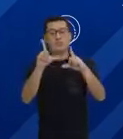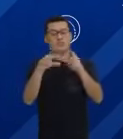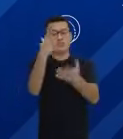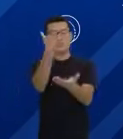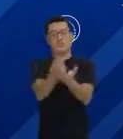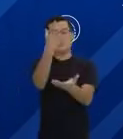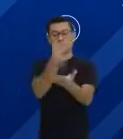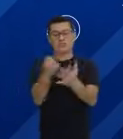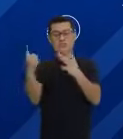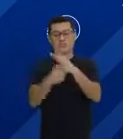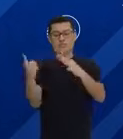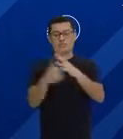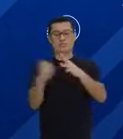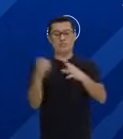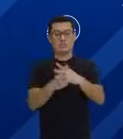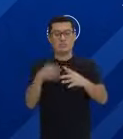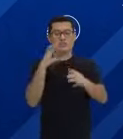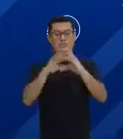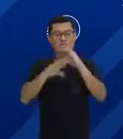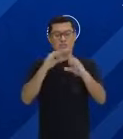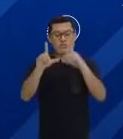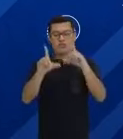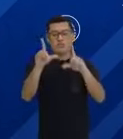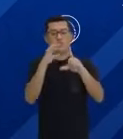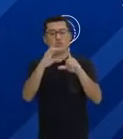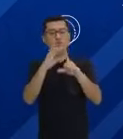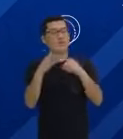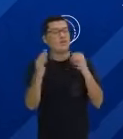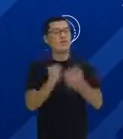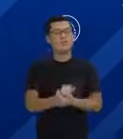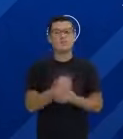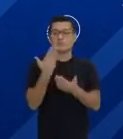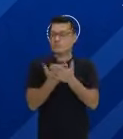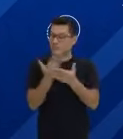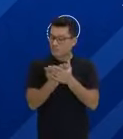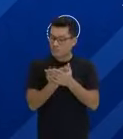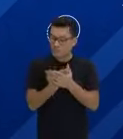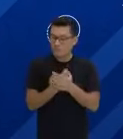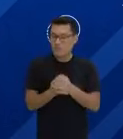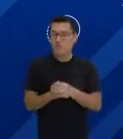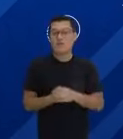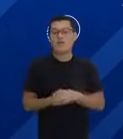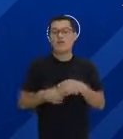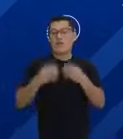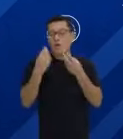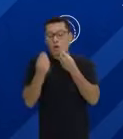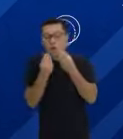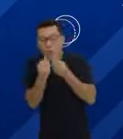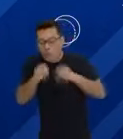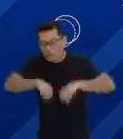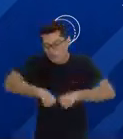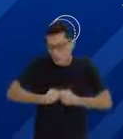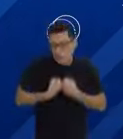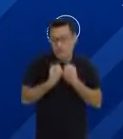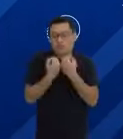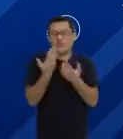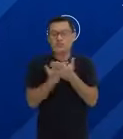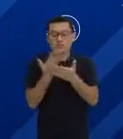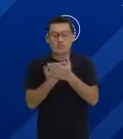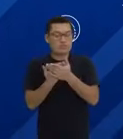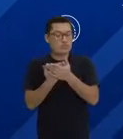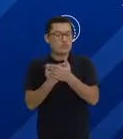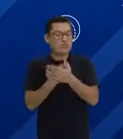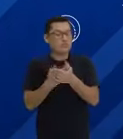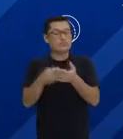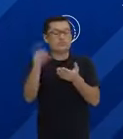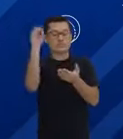aplicativo cultura rede de comunicação ela galera nossas aulas são consideradas como um reforço escolar então não